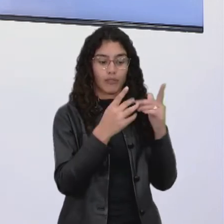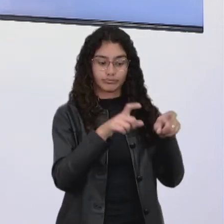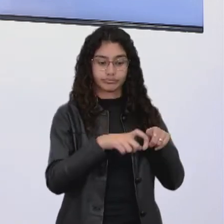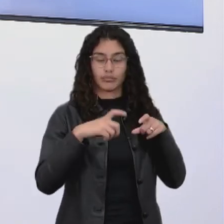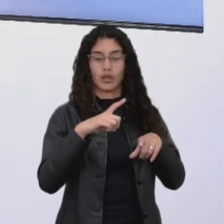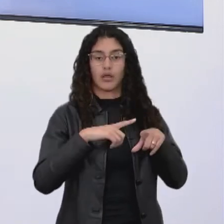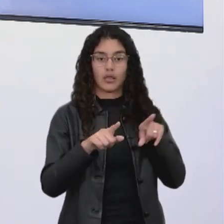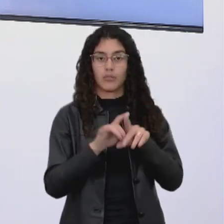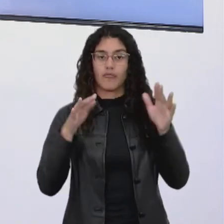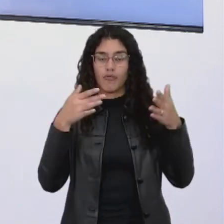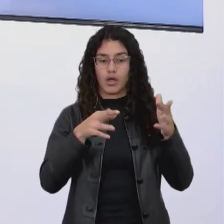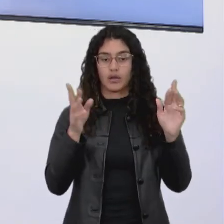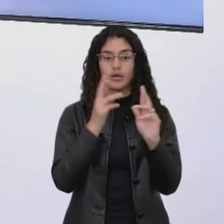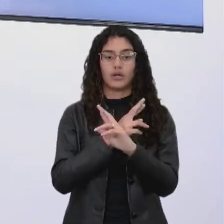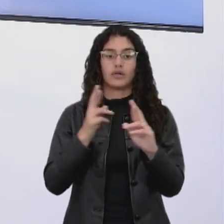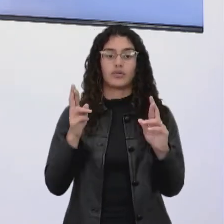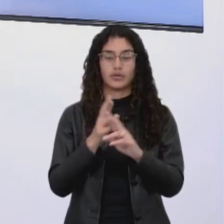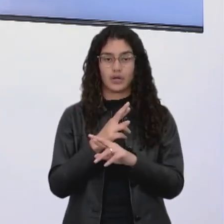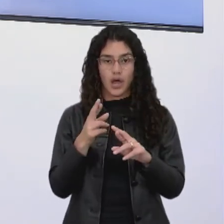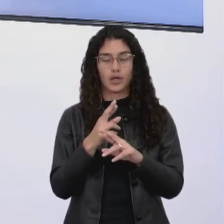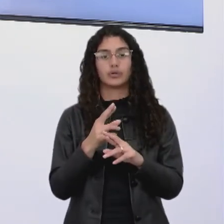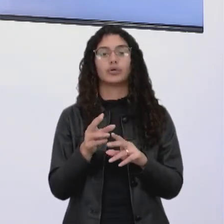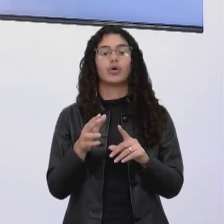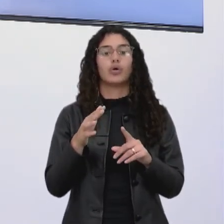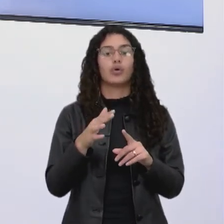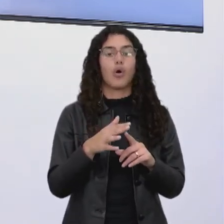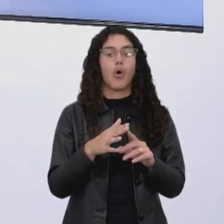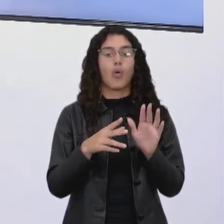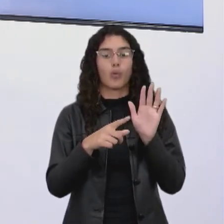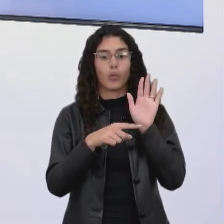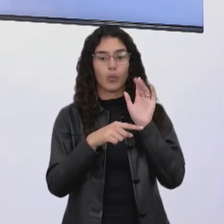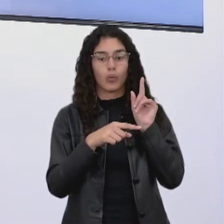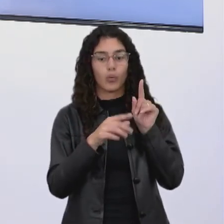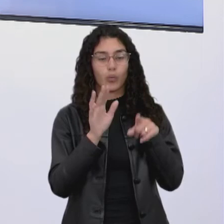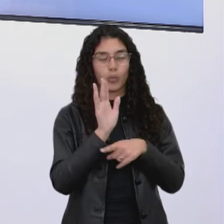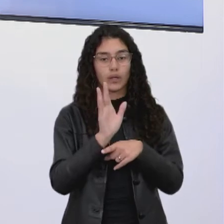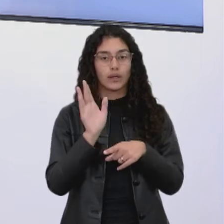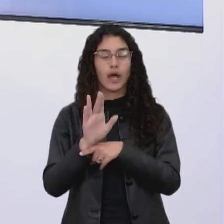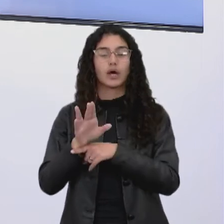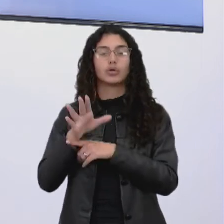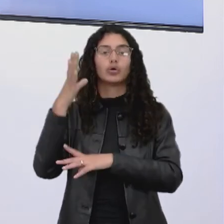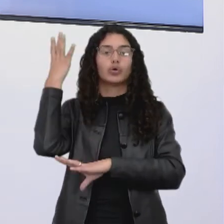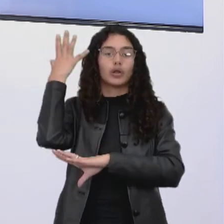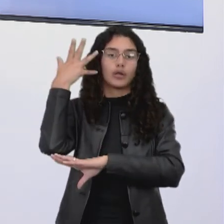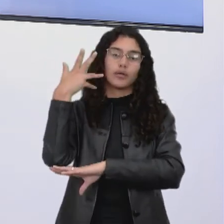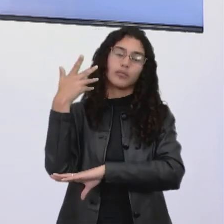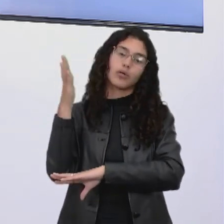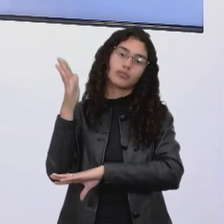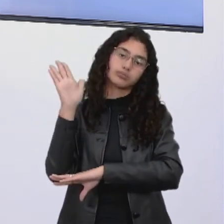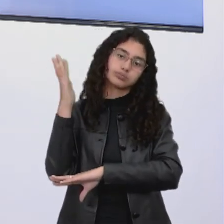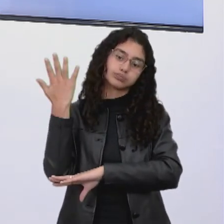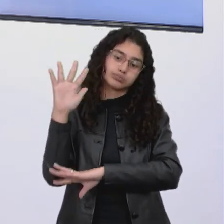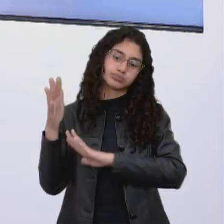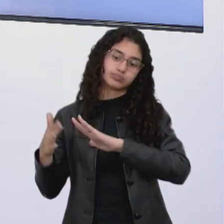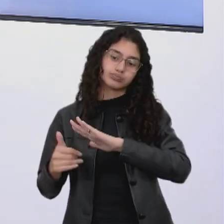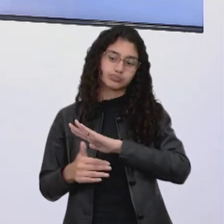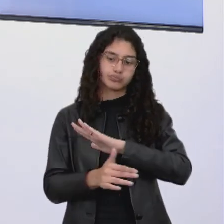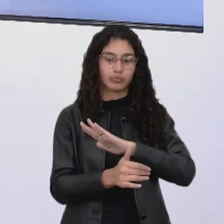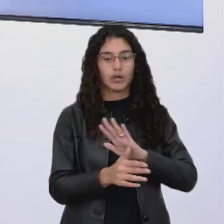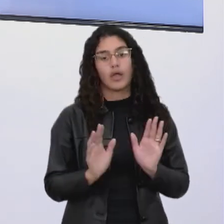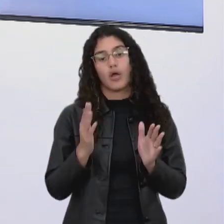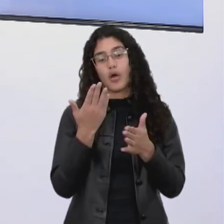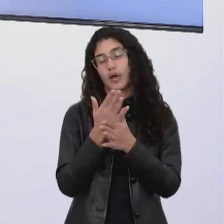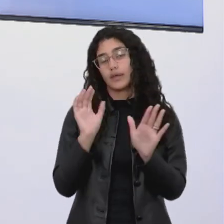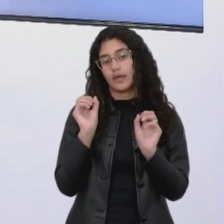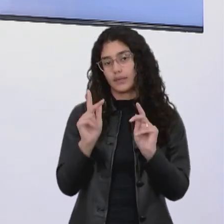é diretamente relacionado, né, à conservação da biodiversidade, porque é aquilo. Não adianta eu falar assim, firmeza, eu vou resolver o problema da